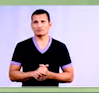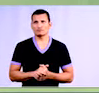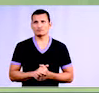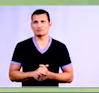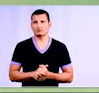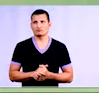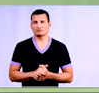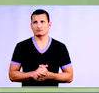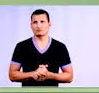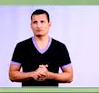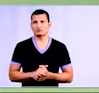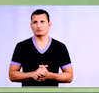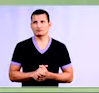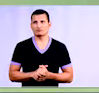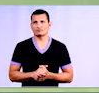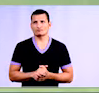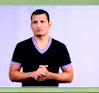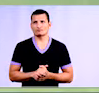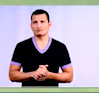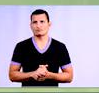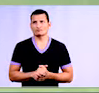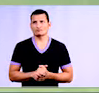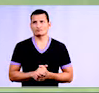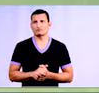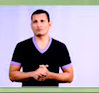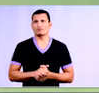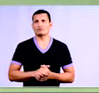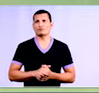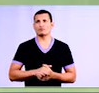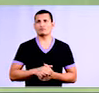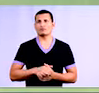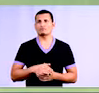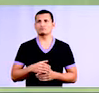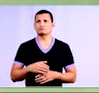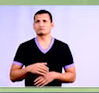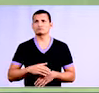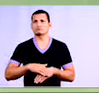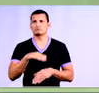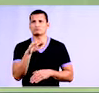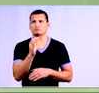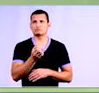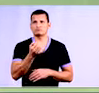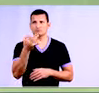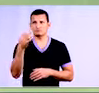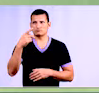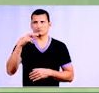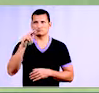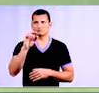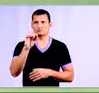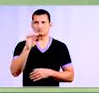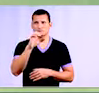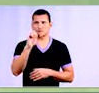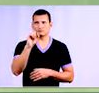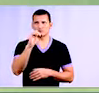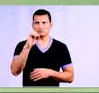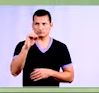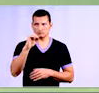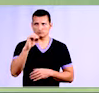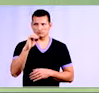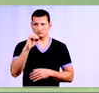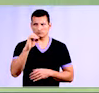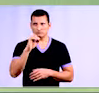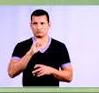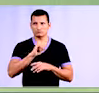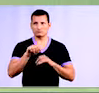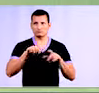Manter a maior quantidade de processos em execução é o objetivo principal da